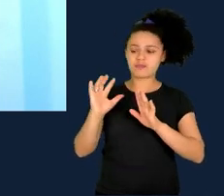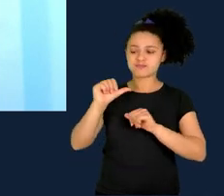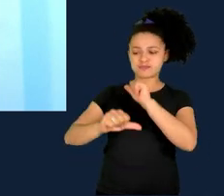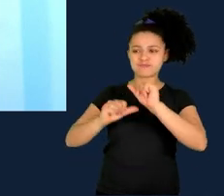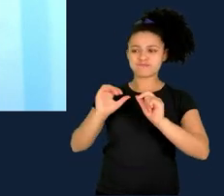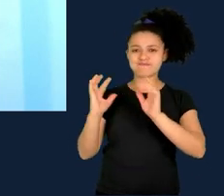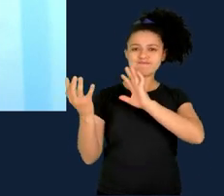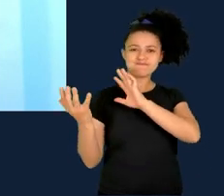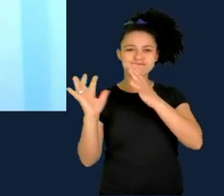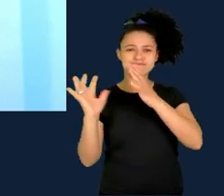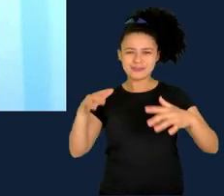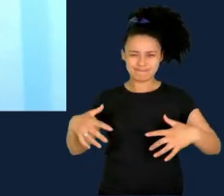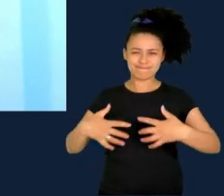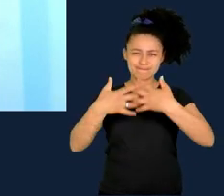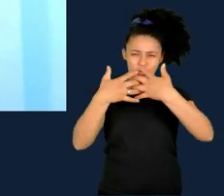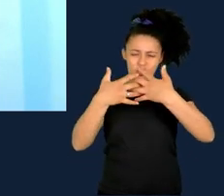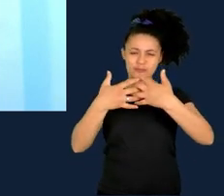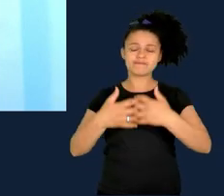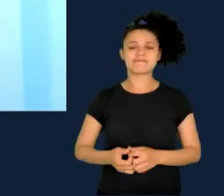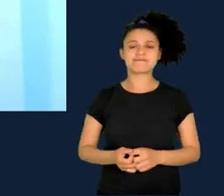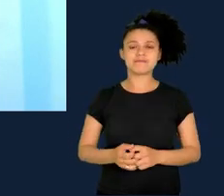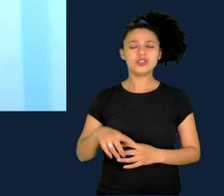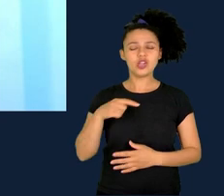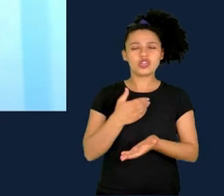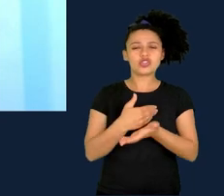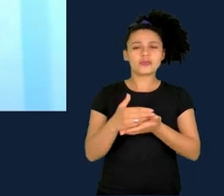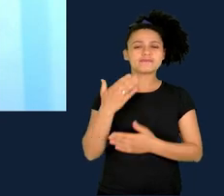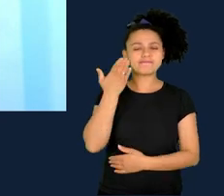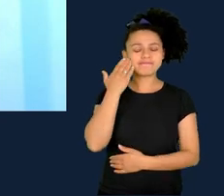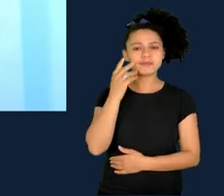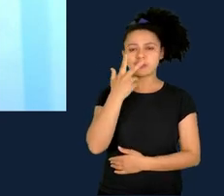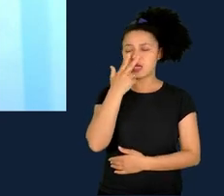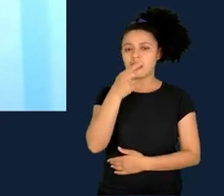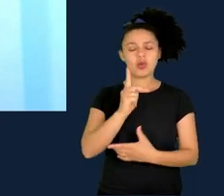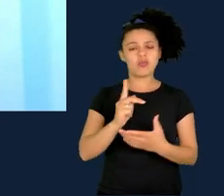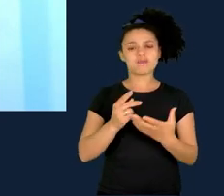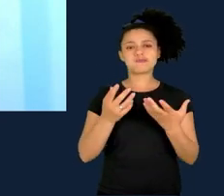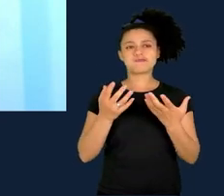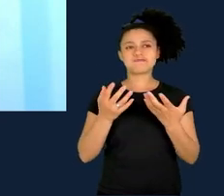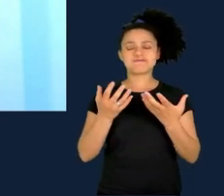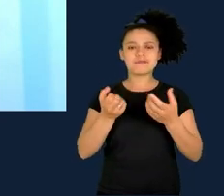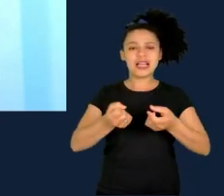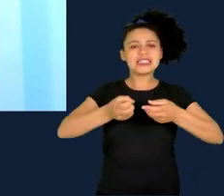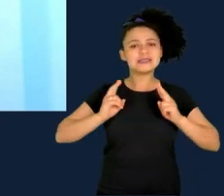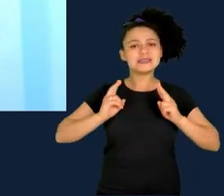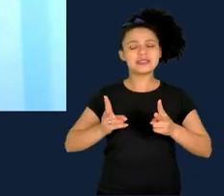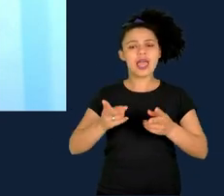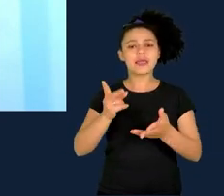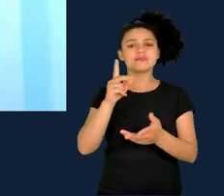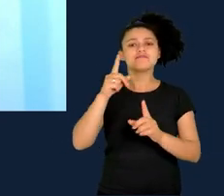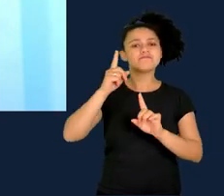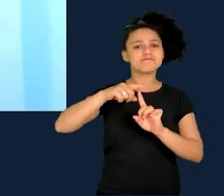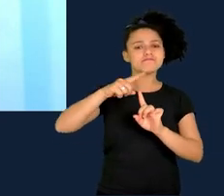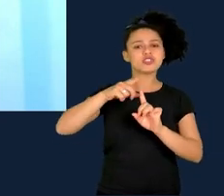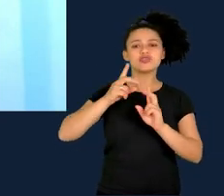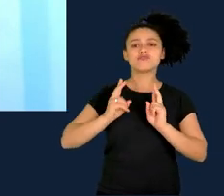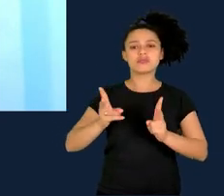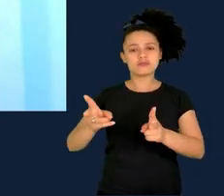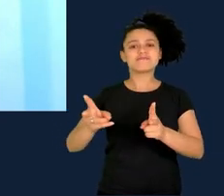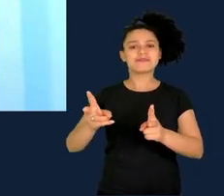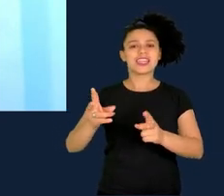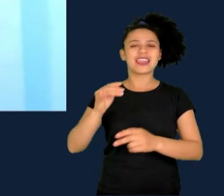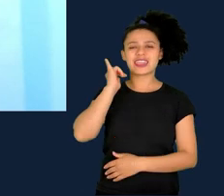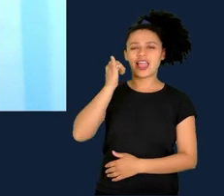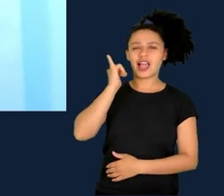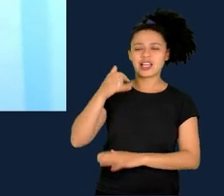começou a entender que não adere muito sempre aos mesmos tipos de narrativas que costumávamos entender quando a